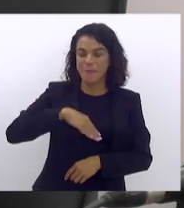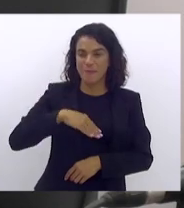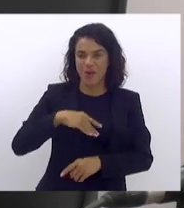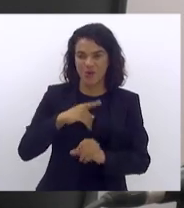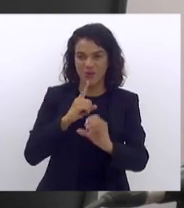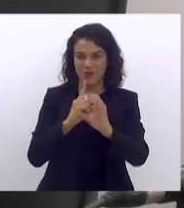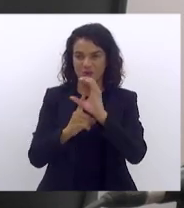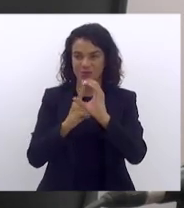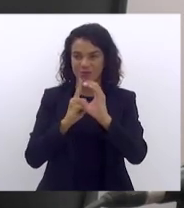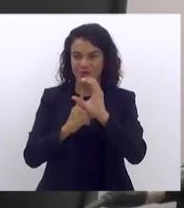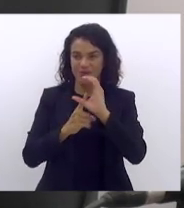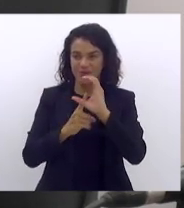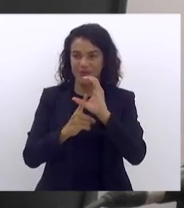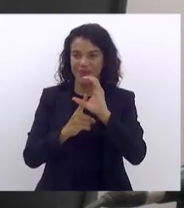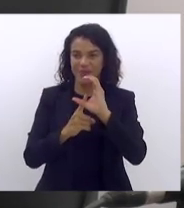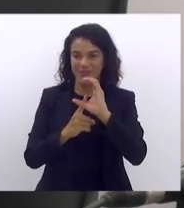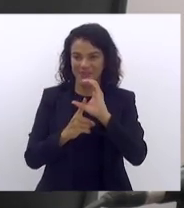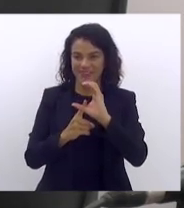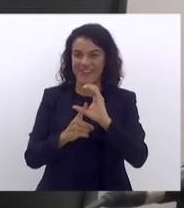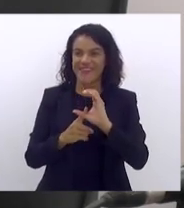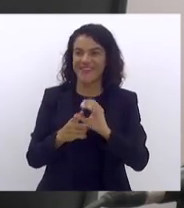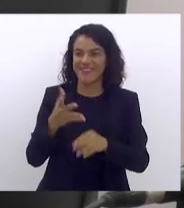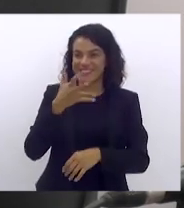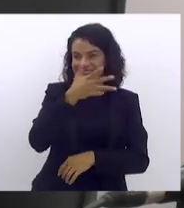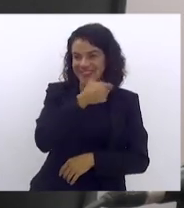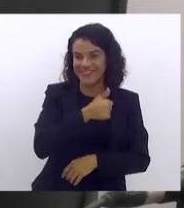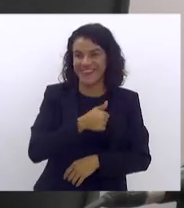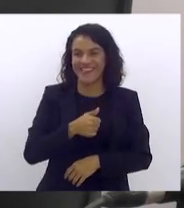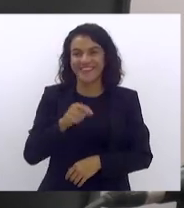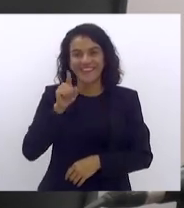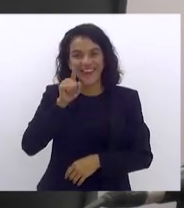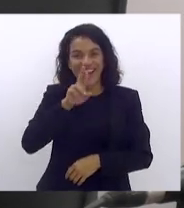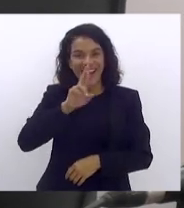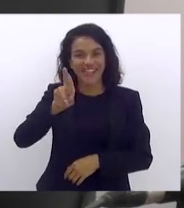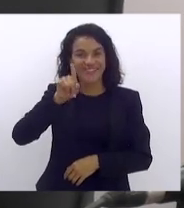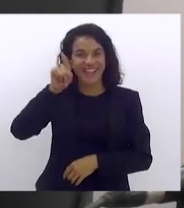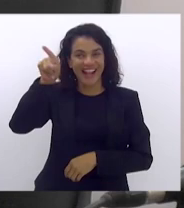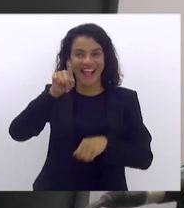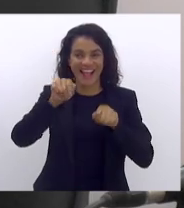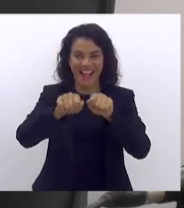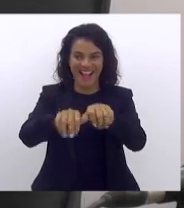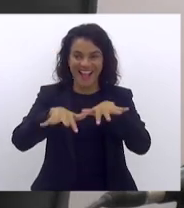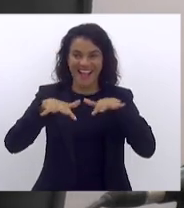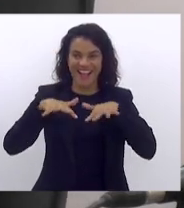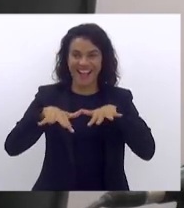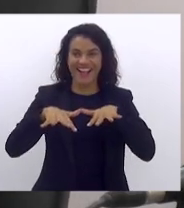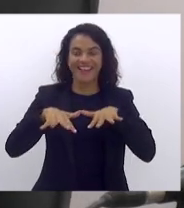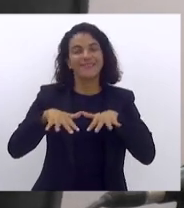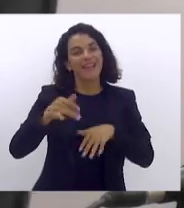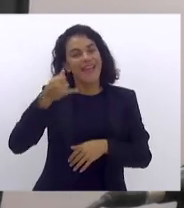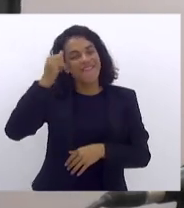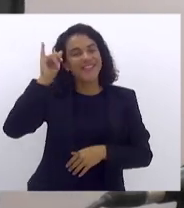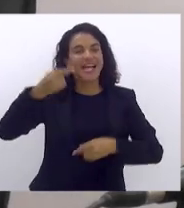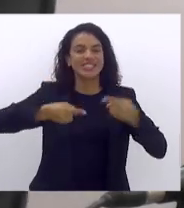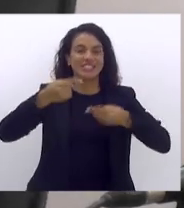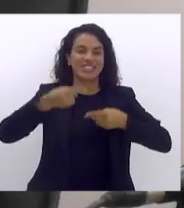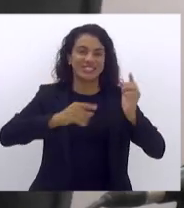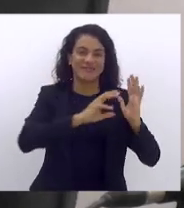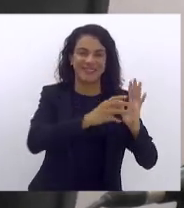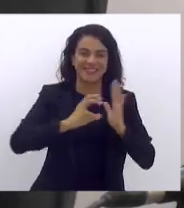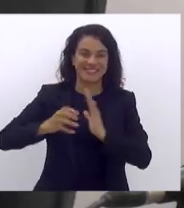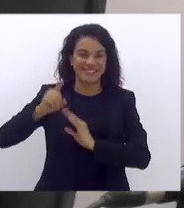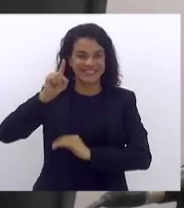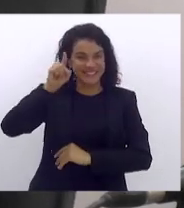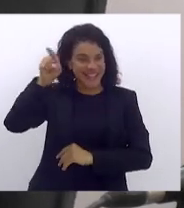serão salvos na lei proposta por Vossa Excelência em plenário, para não contaminar a CCJ com discussões ideológicas, deputada